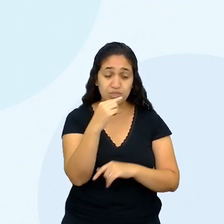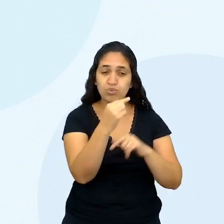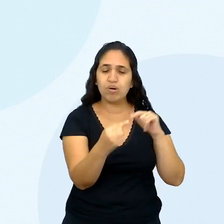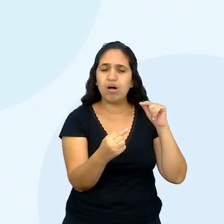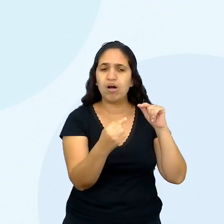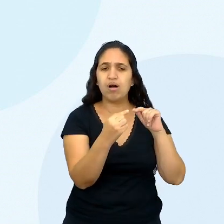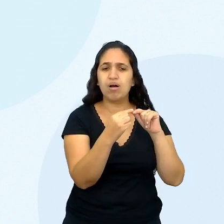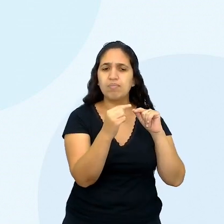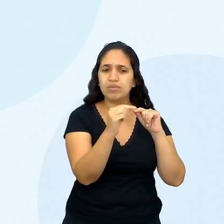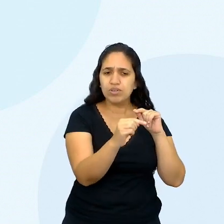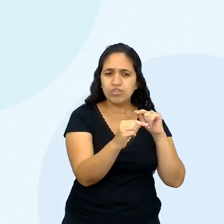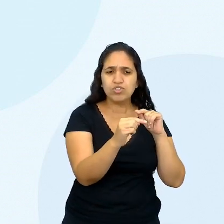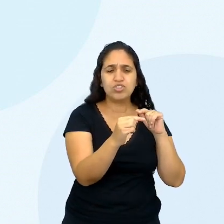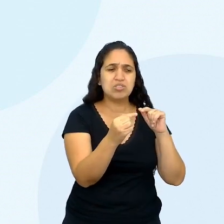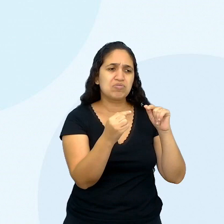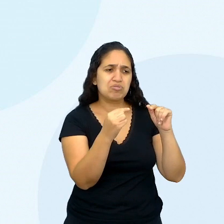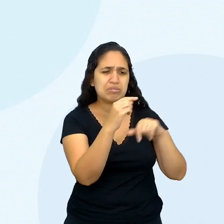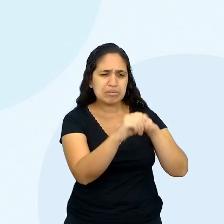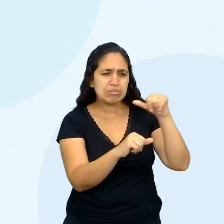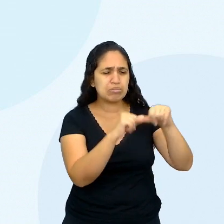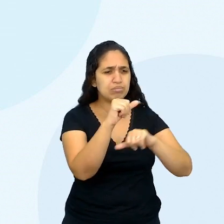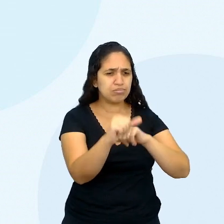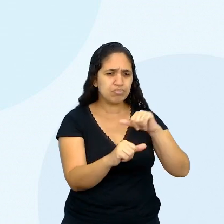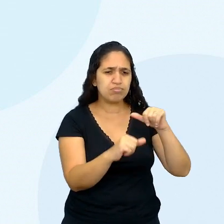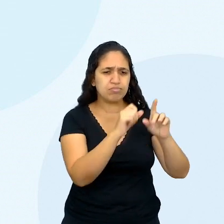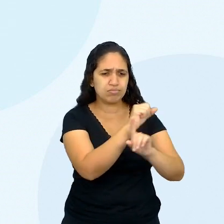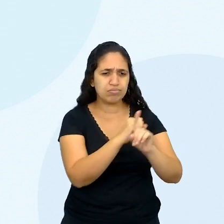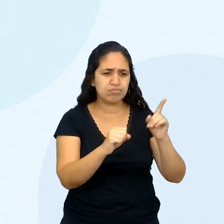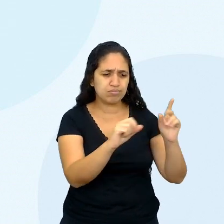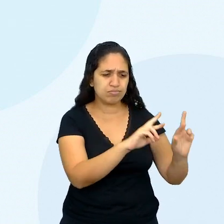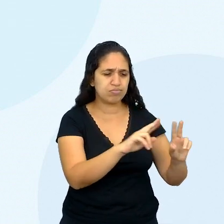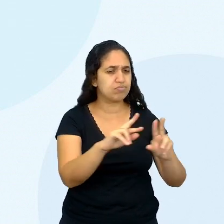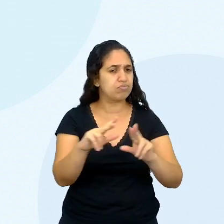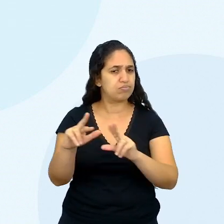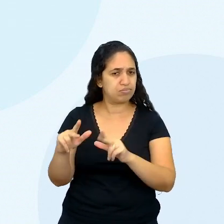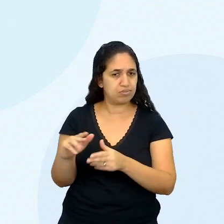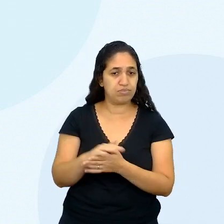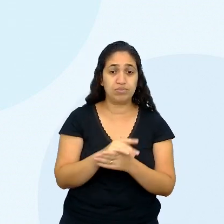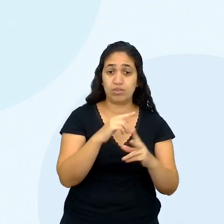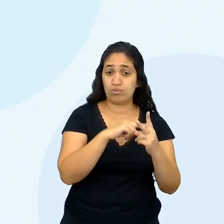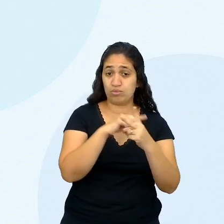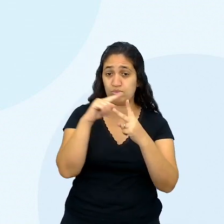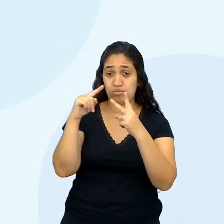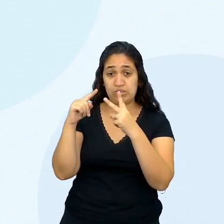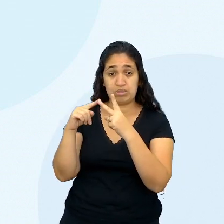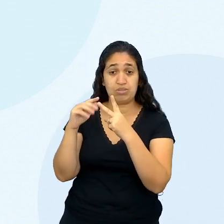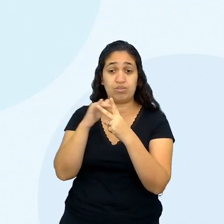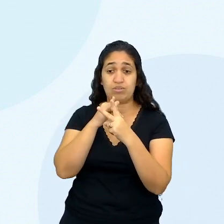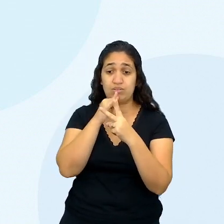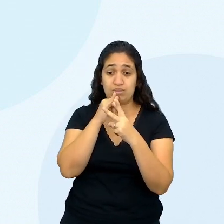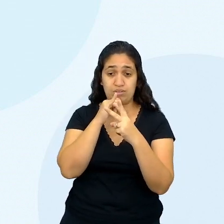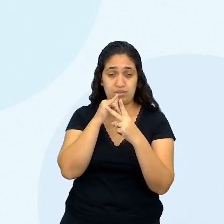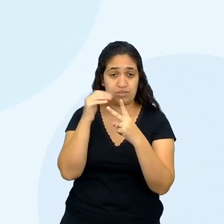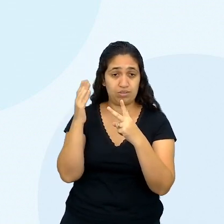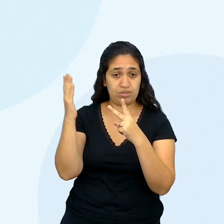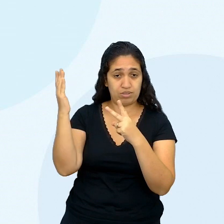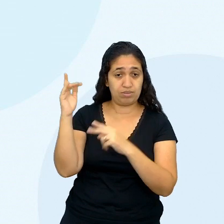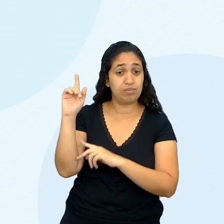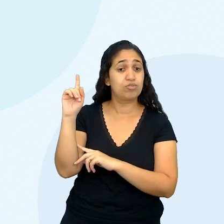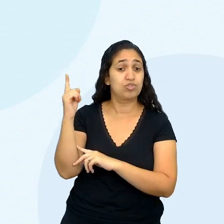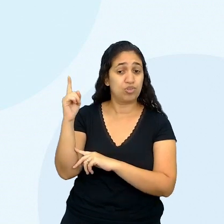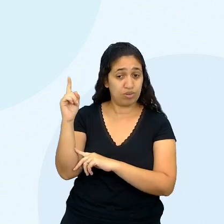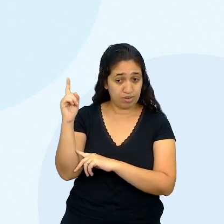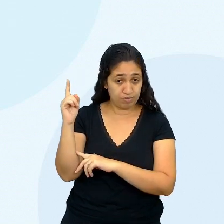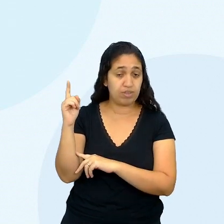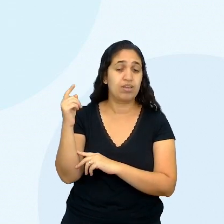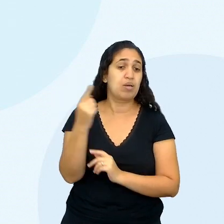objetivo transformações antrópicas em diferentes sociedades. Já no segundo exemplo, nós temos aí geografia